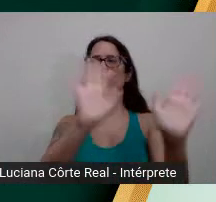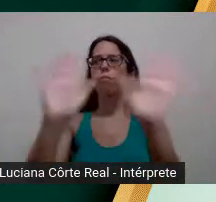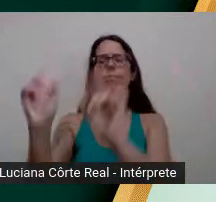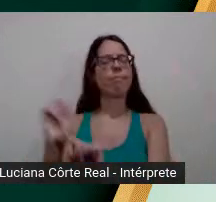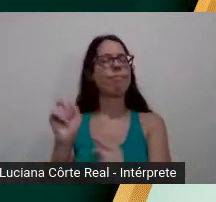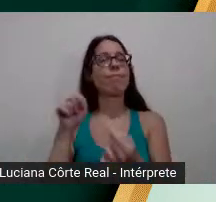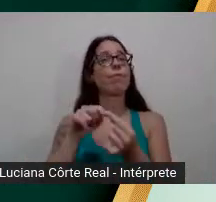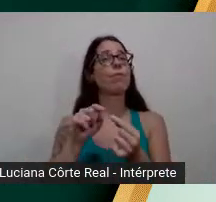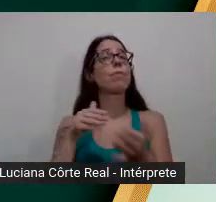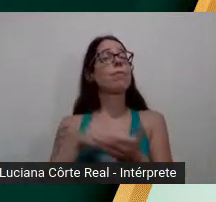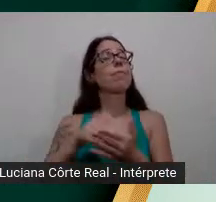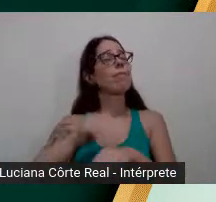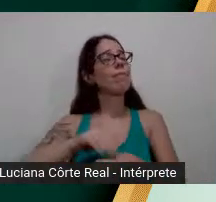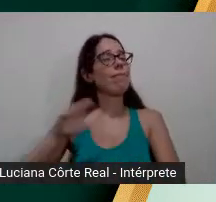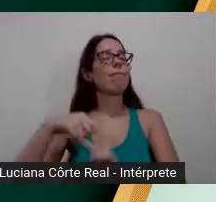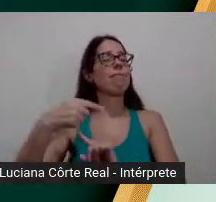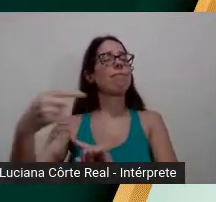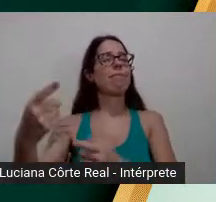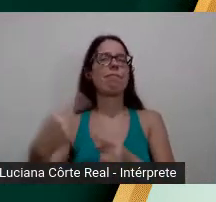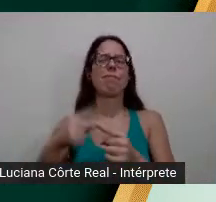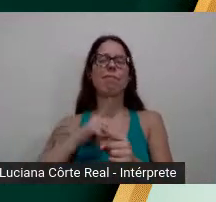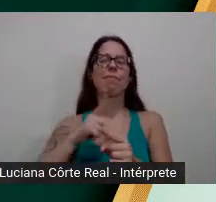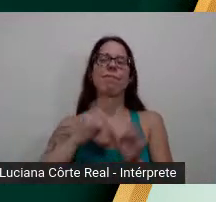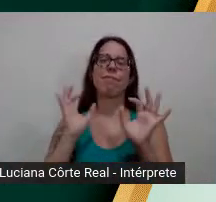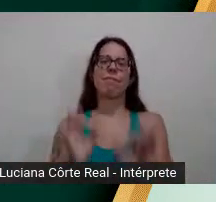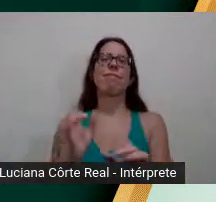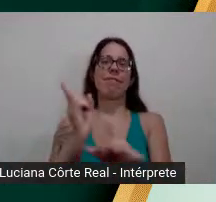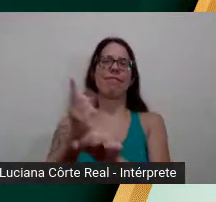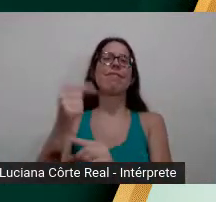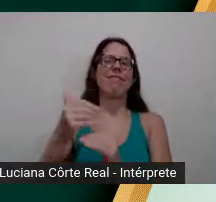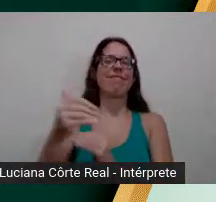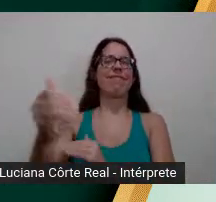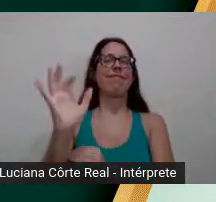que nós nos reencontraremos.